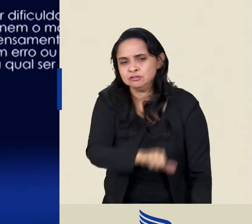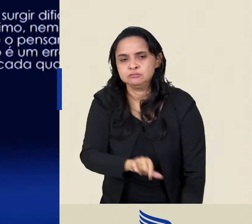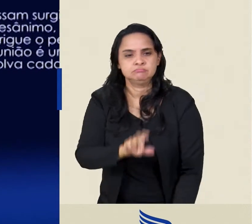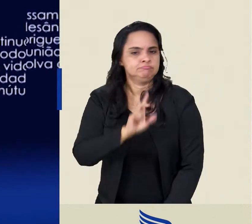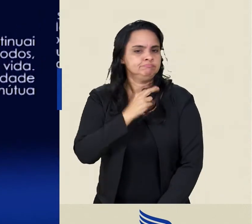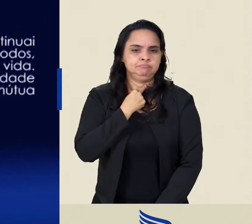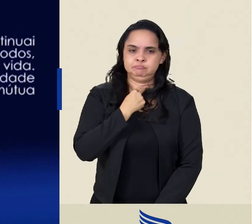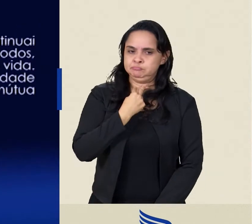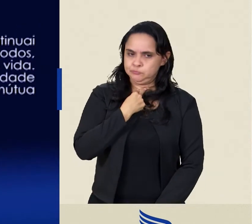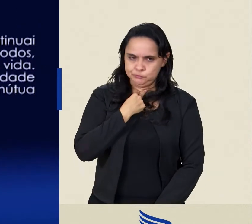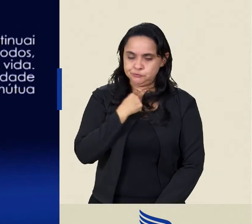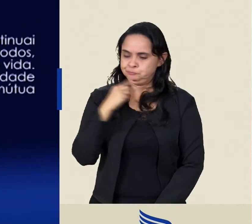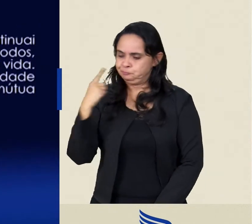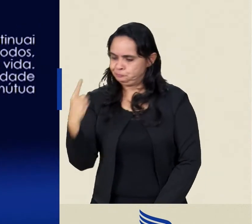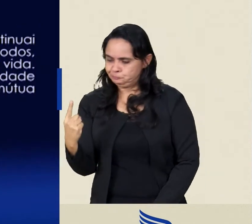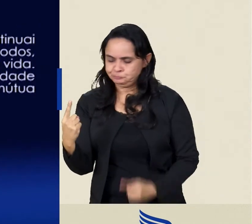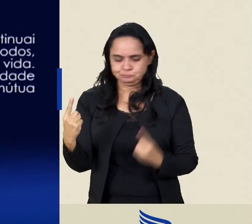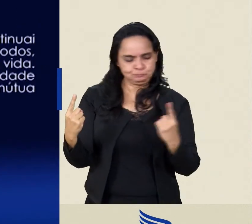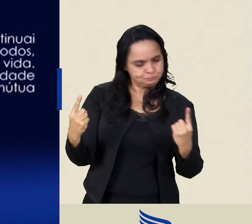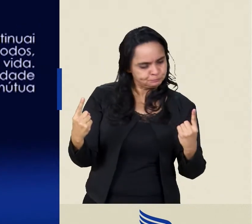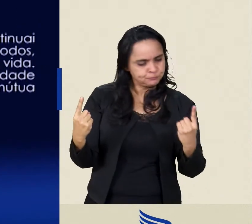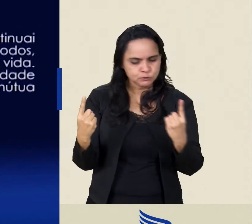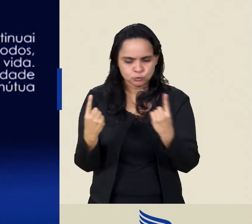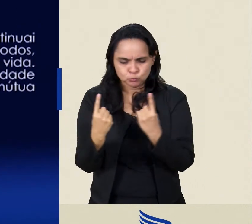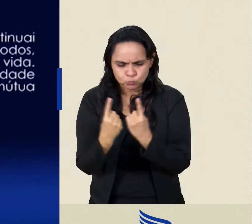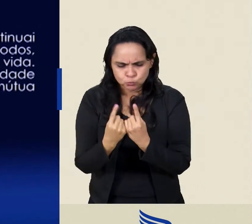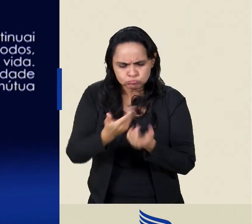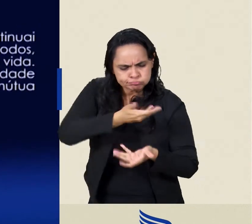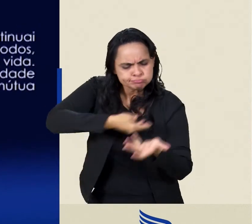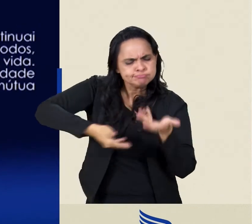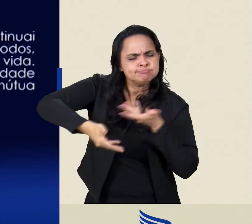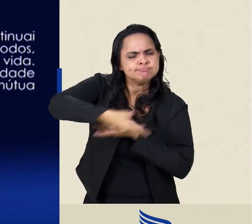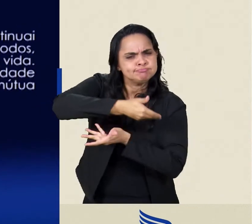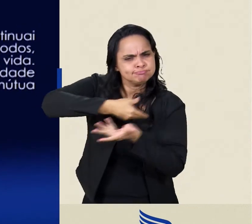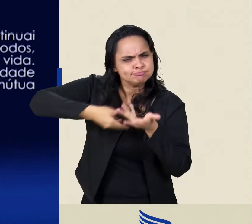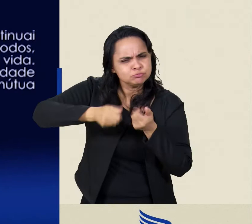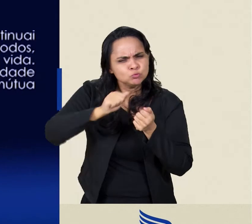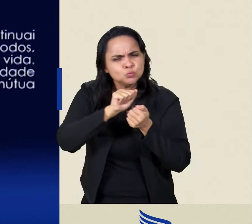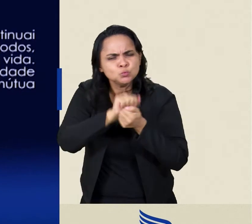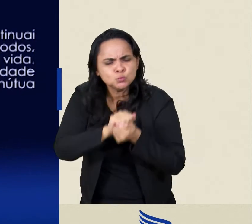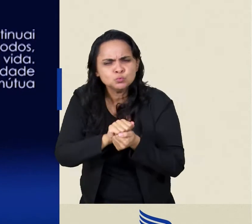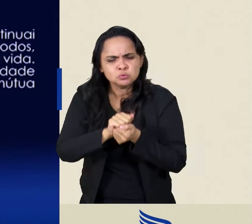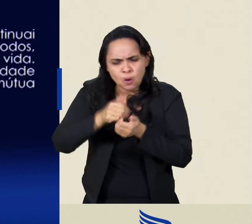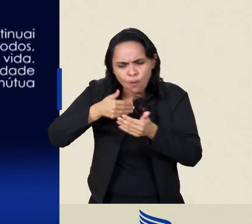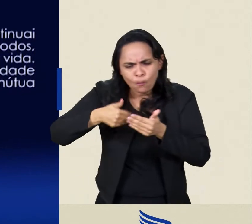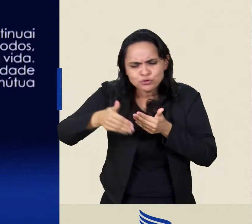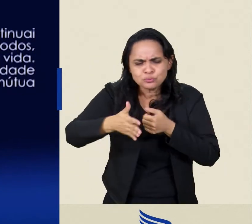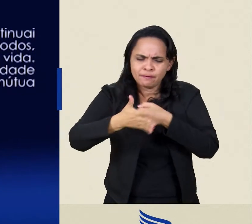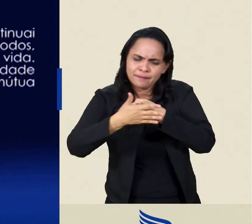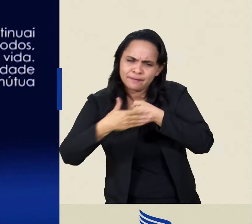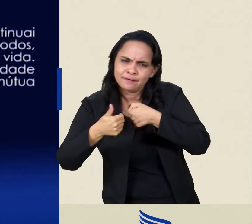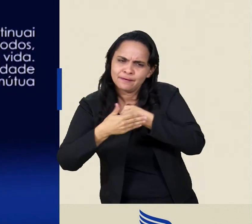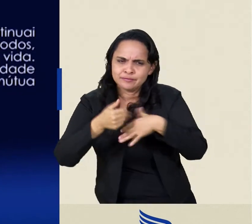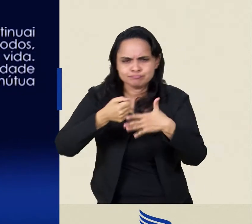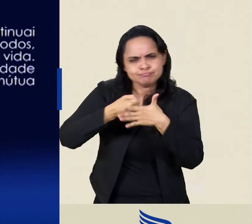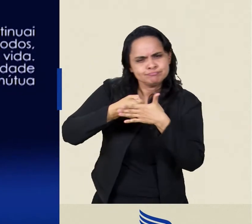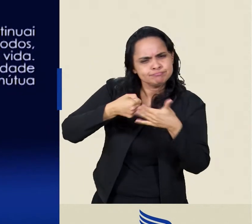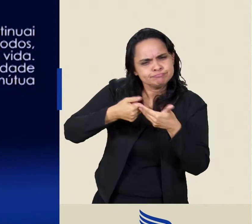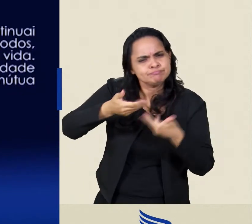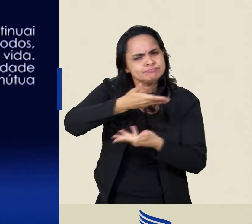qual ser para o outro tudo o que é possível. Continuai as primeiras atenções.